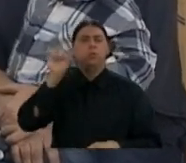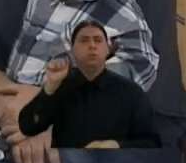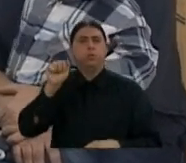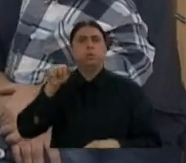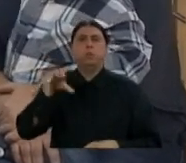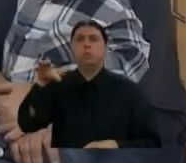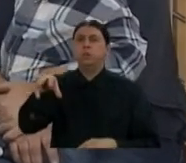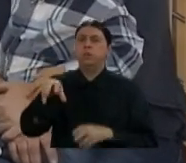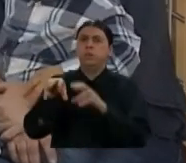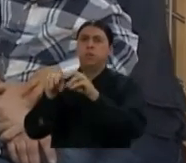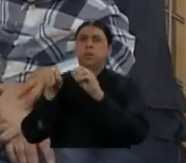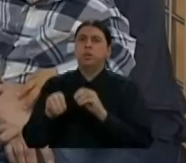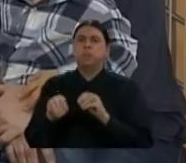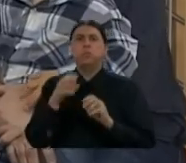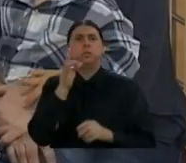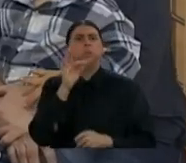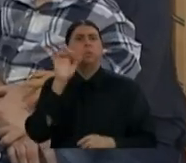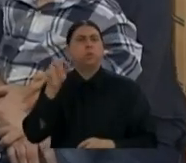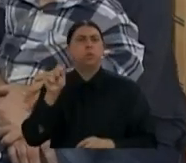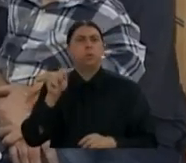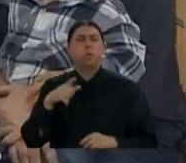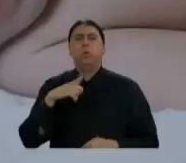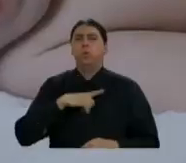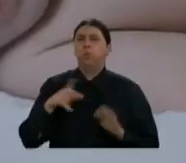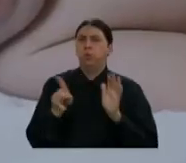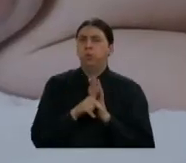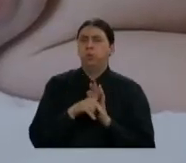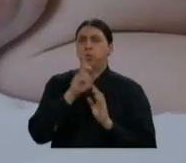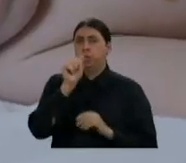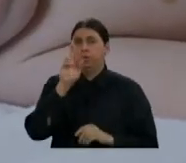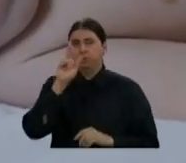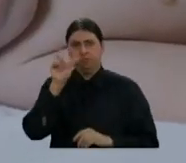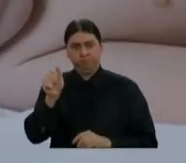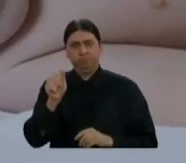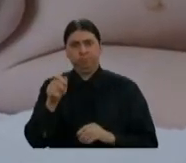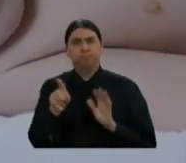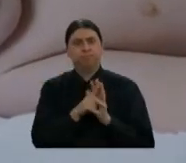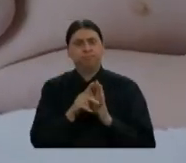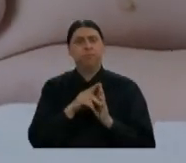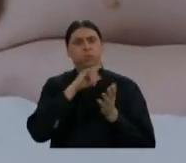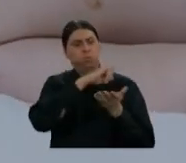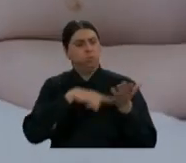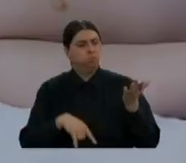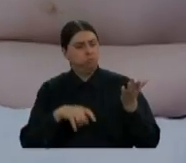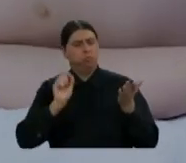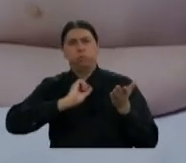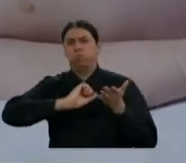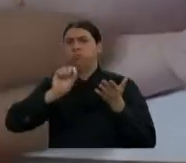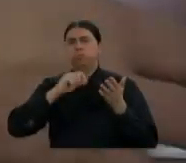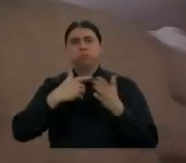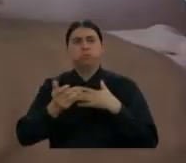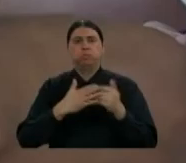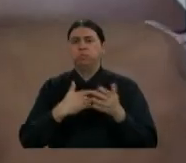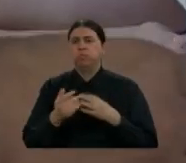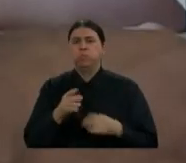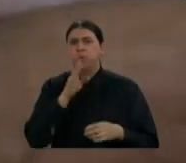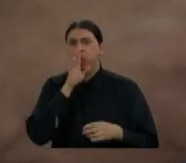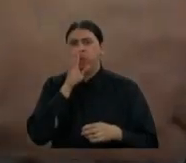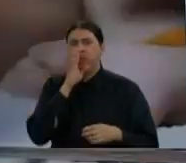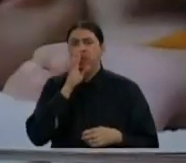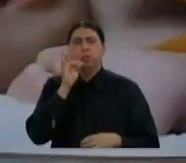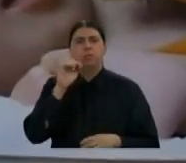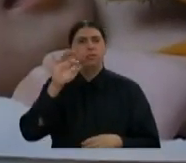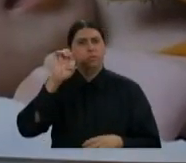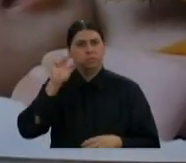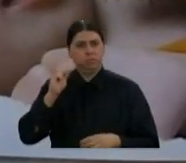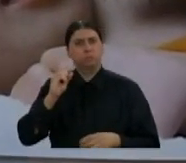guarda do hotel chegando lá eu já assinei a documentação sem conhecer seu hotel